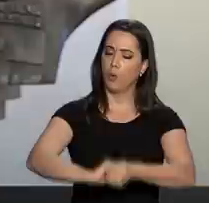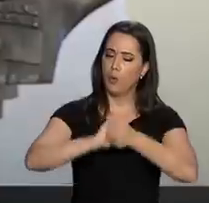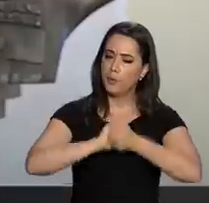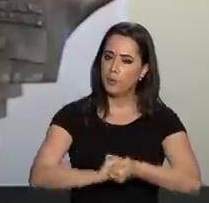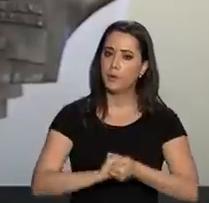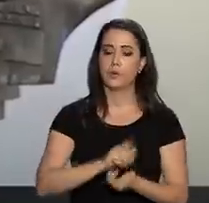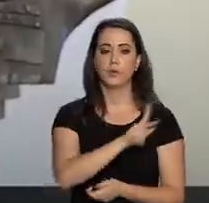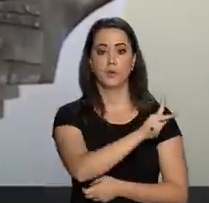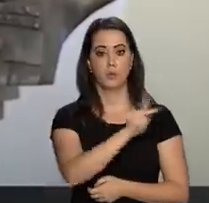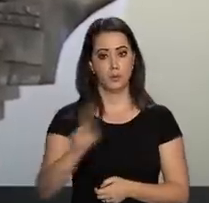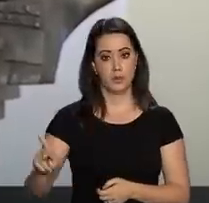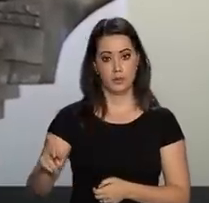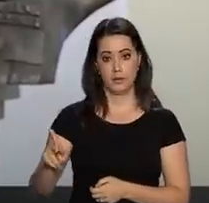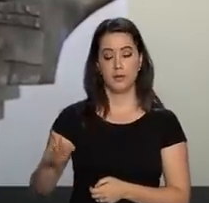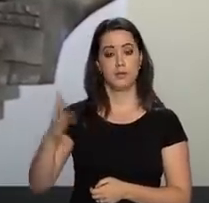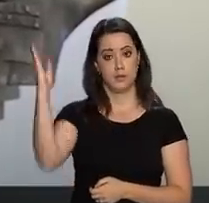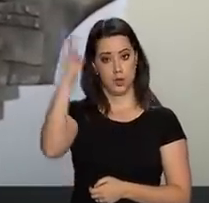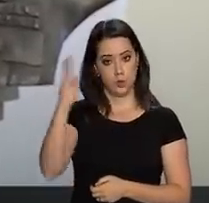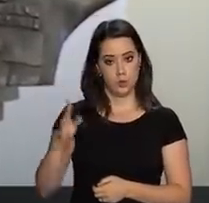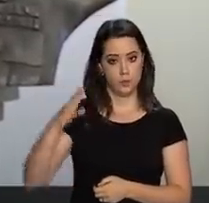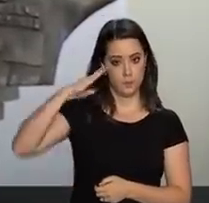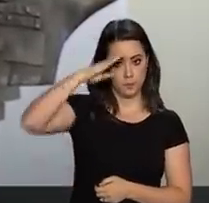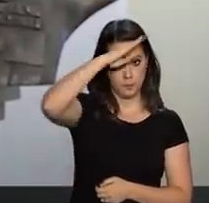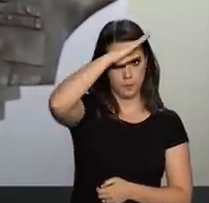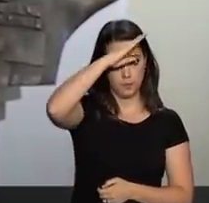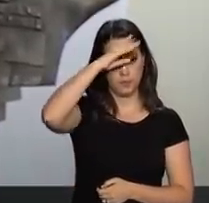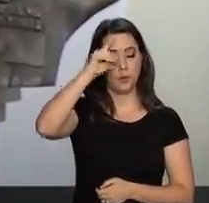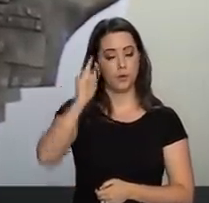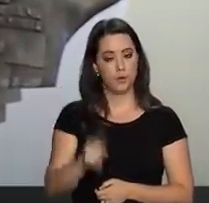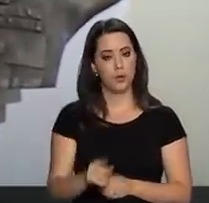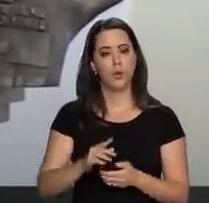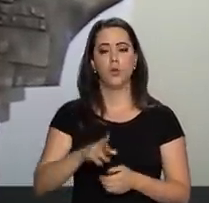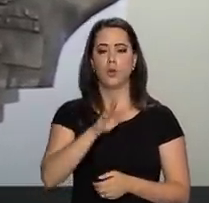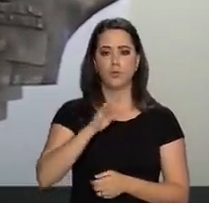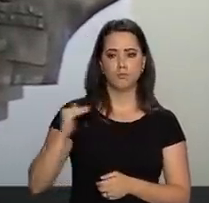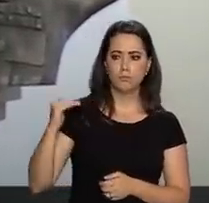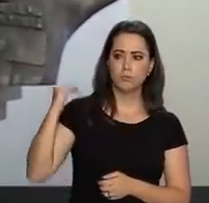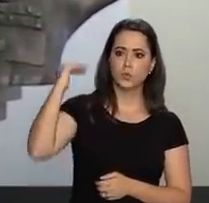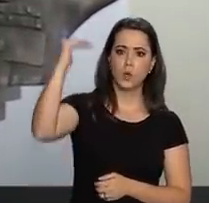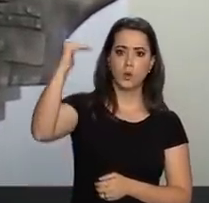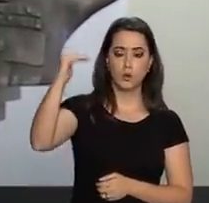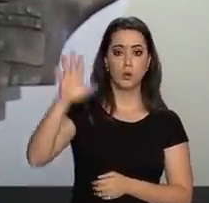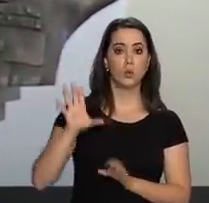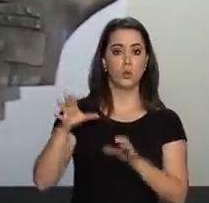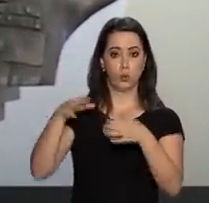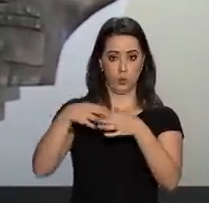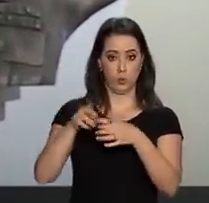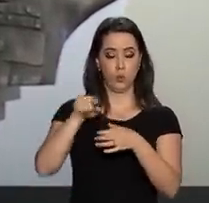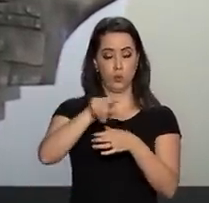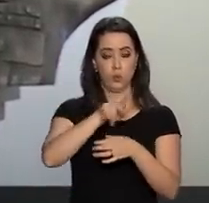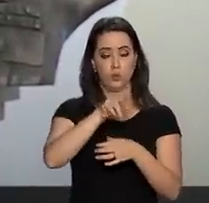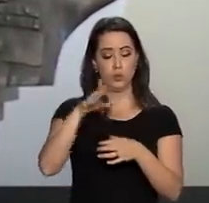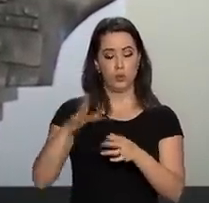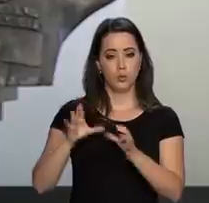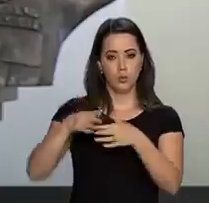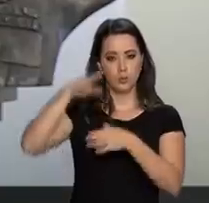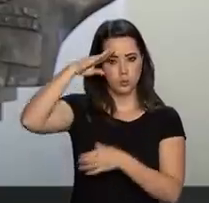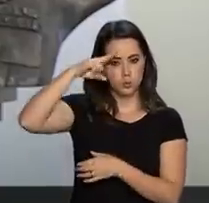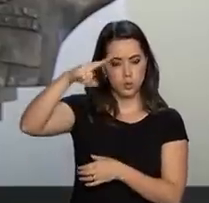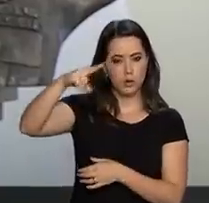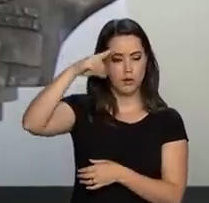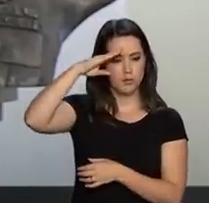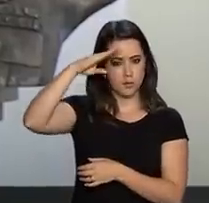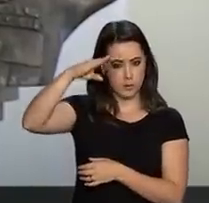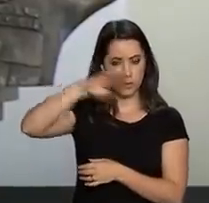Cumprimento o senhor presidente da República, Jair Bolsonaro, comandante supremo das Forças Armadas, que carrega